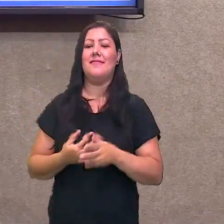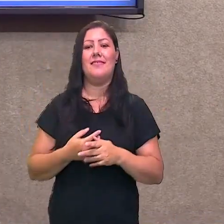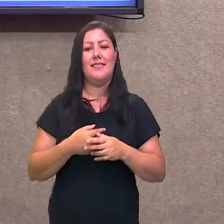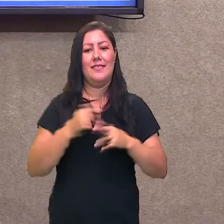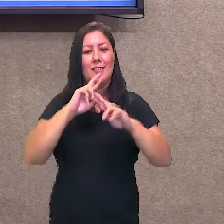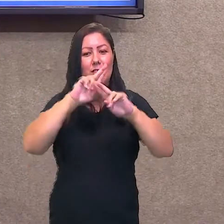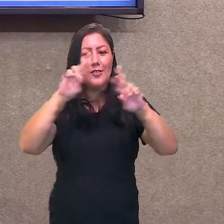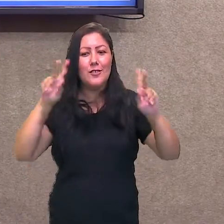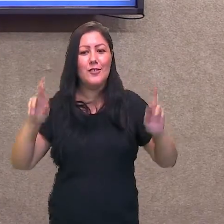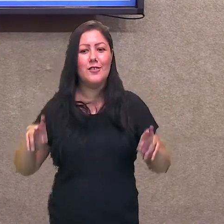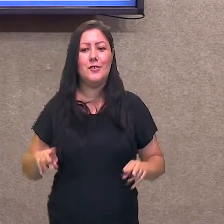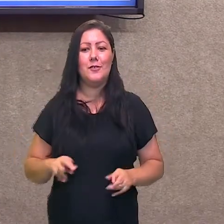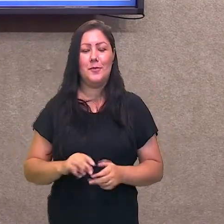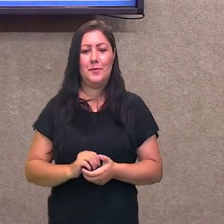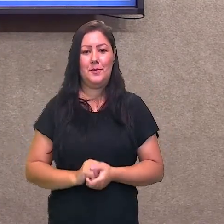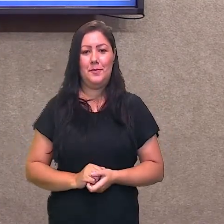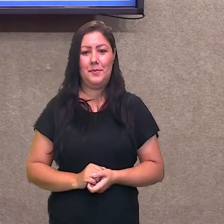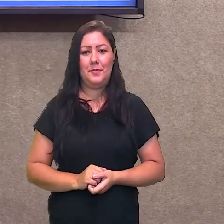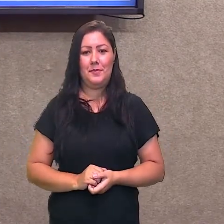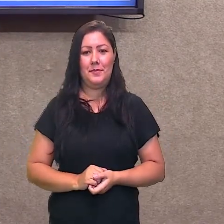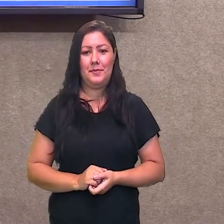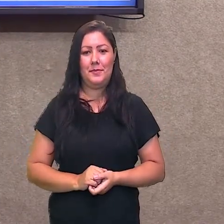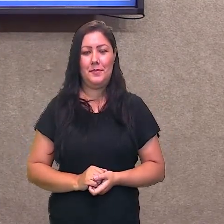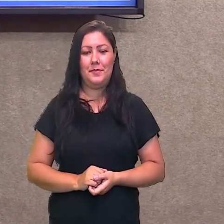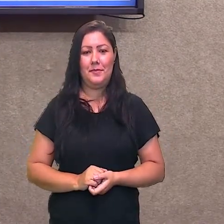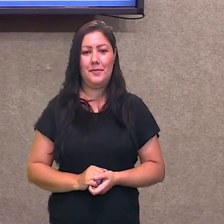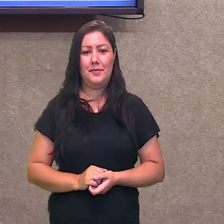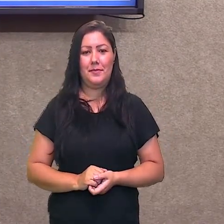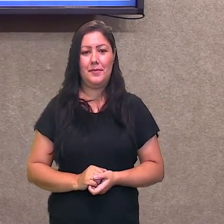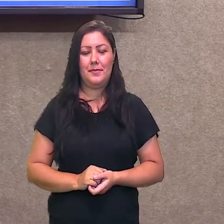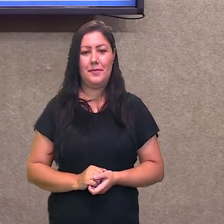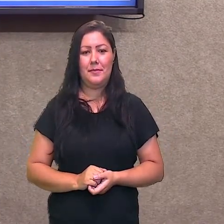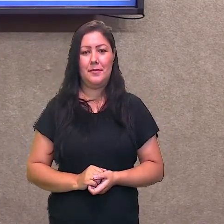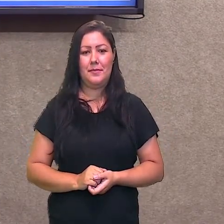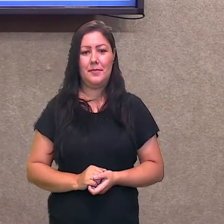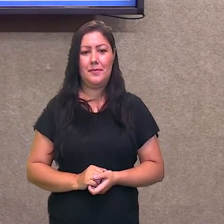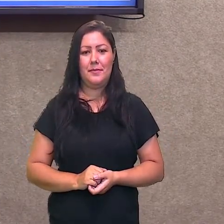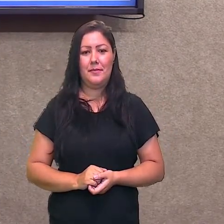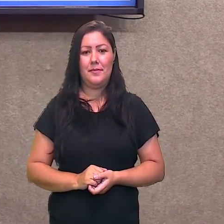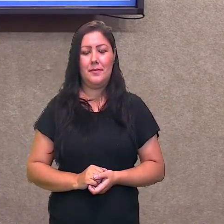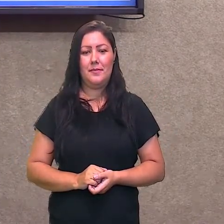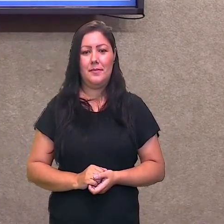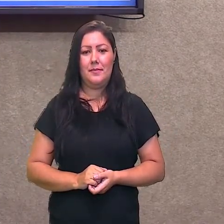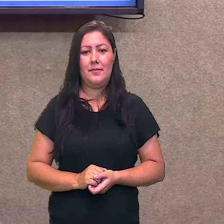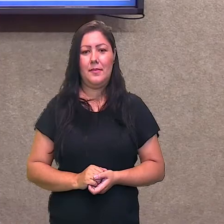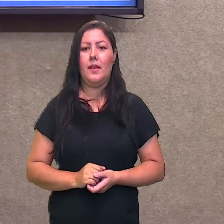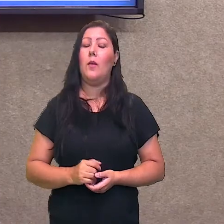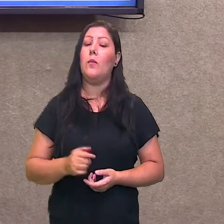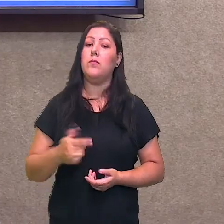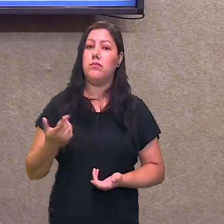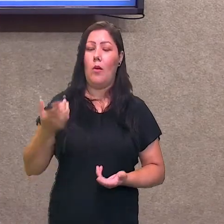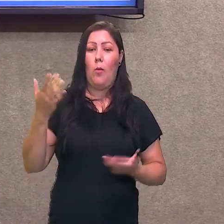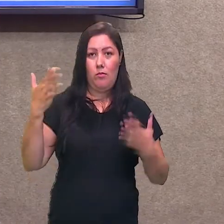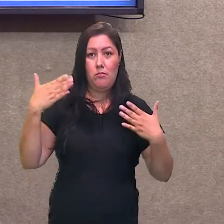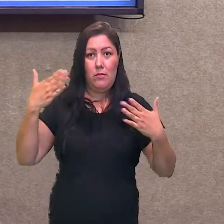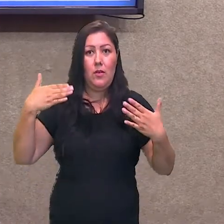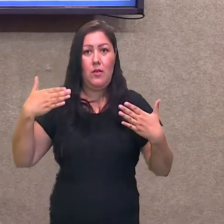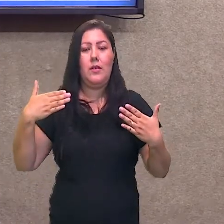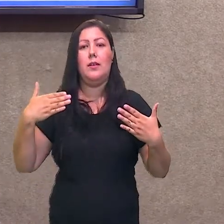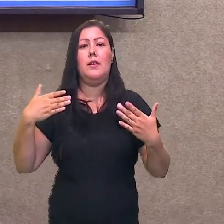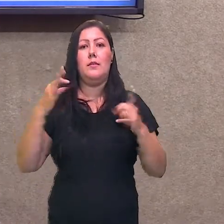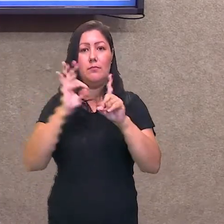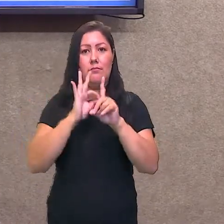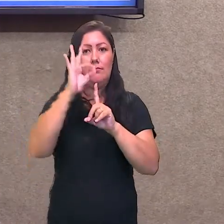diversidade muito grande. Certo? Então, é por isso que os nossos climas é o tema da nossa próxima